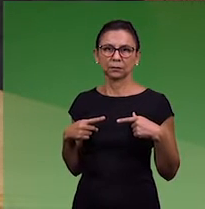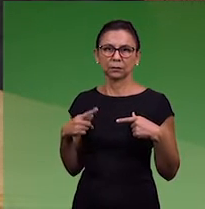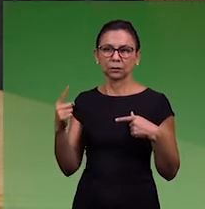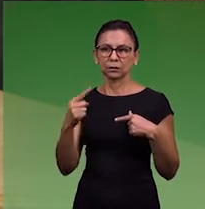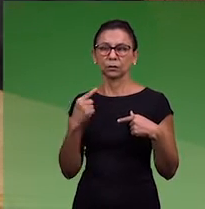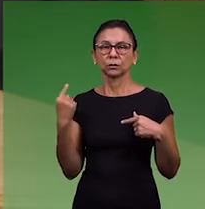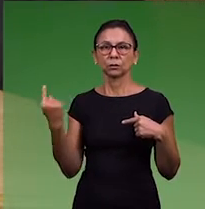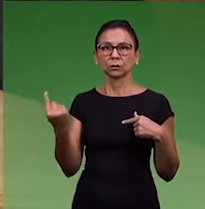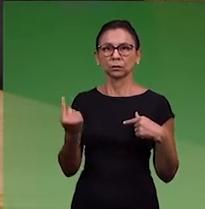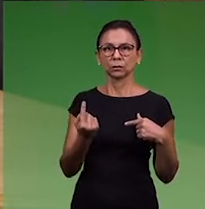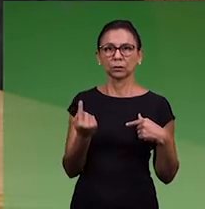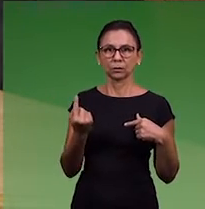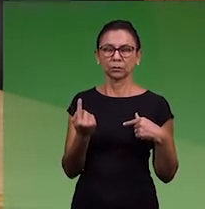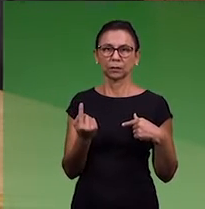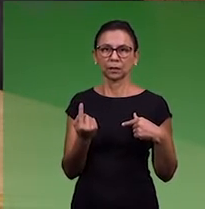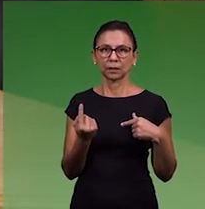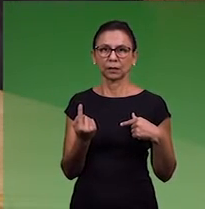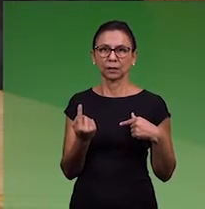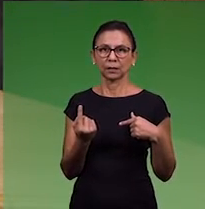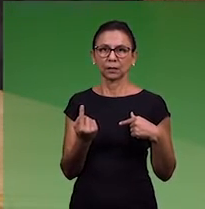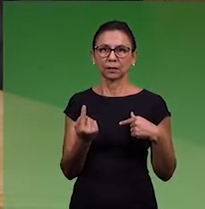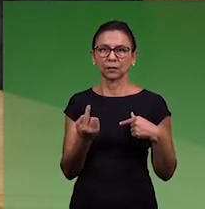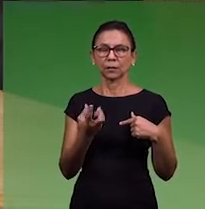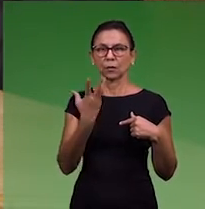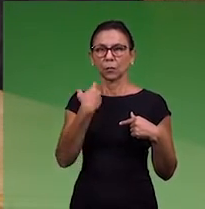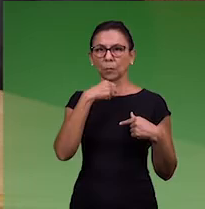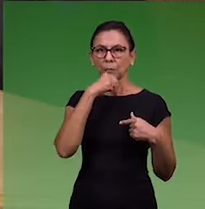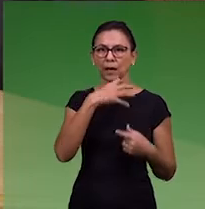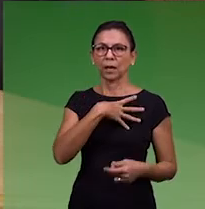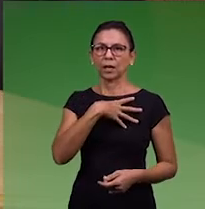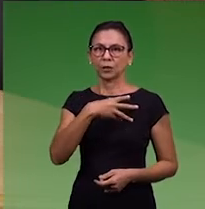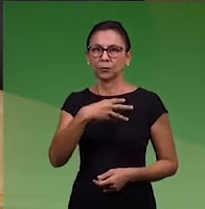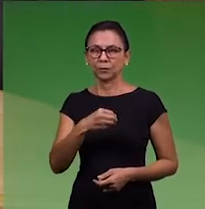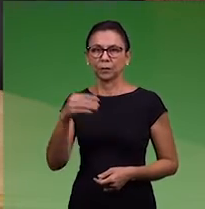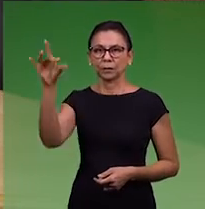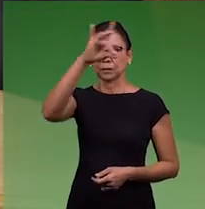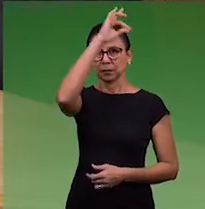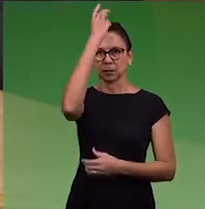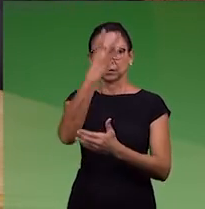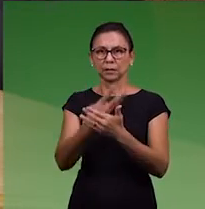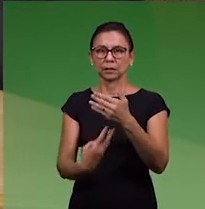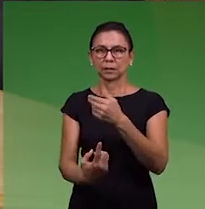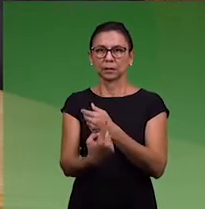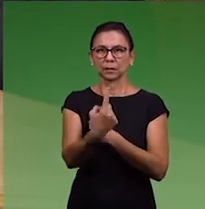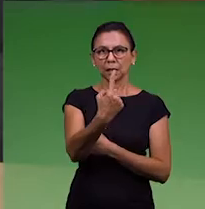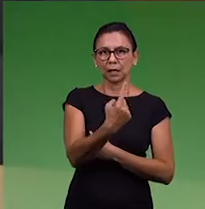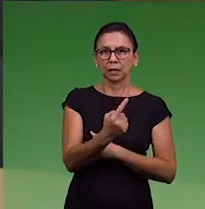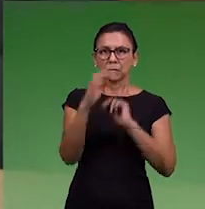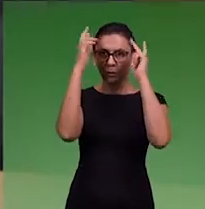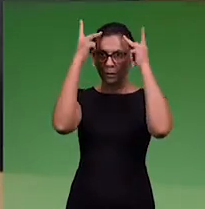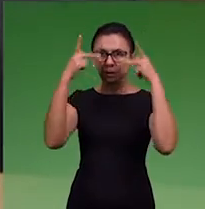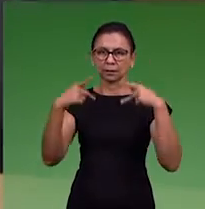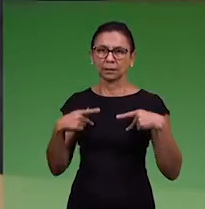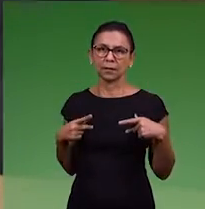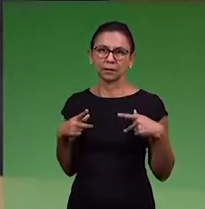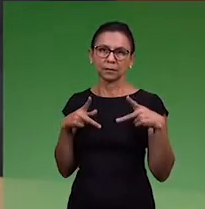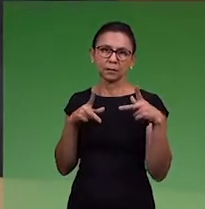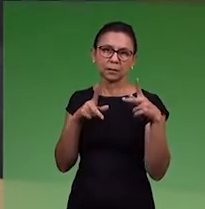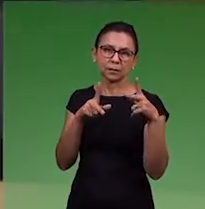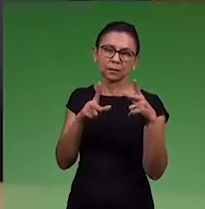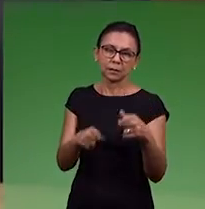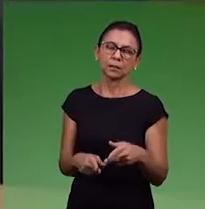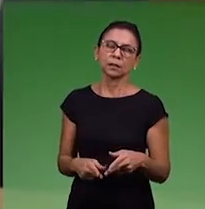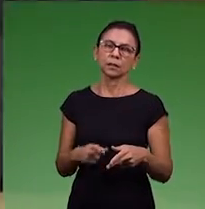quem? Pai, Filho e Espírito Santo. Ele está dizendo, farei o homem à minha imagem e semelhança. Não era só o Deus